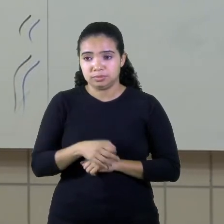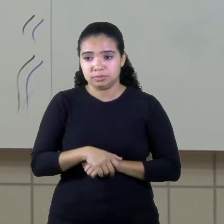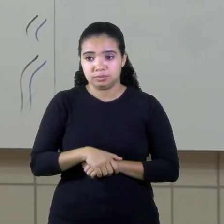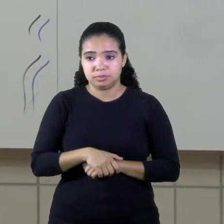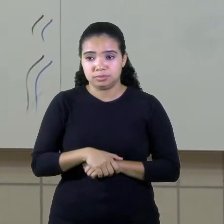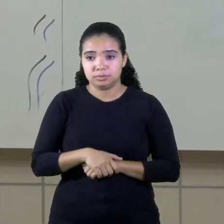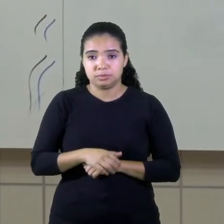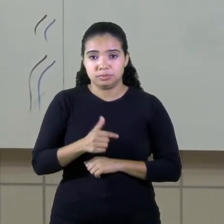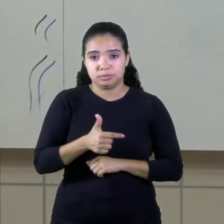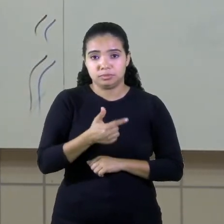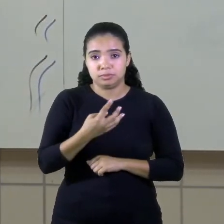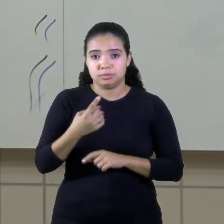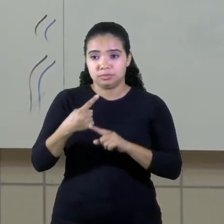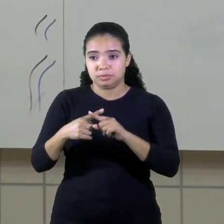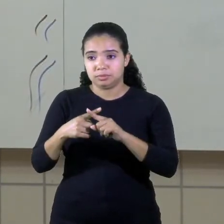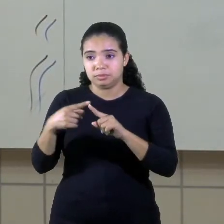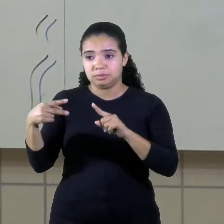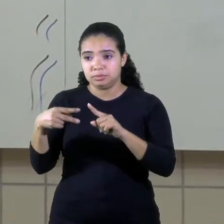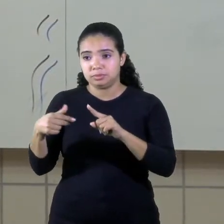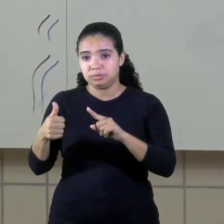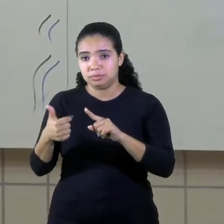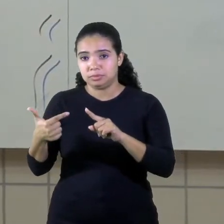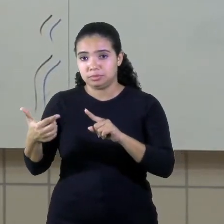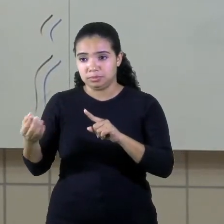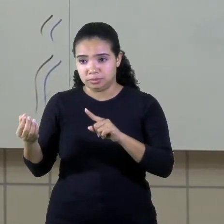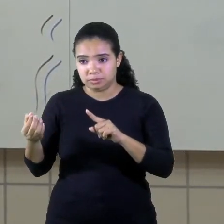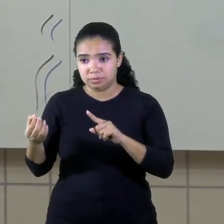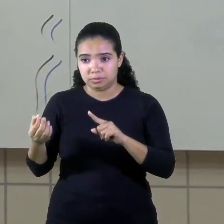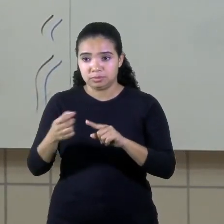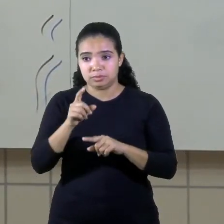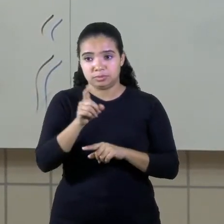O que está multiplicando passa dividindo.